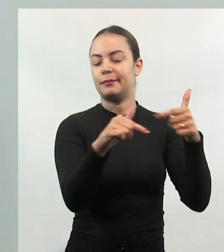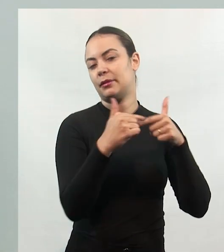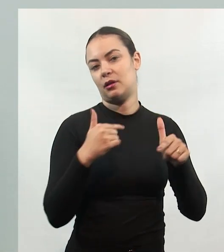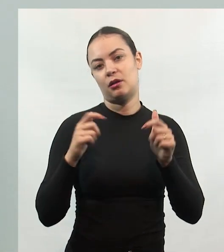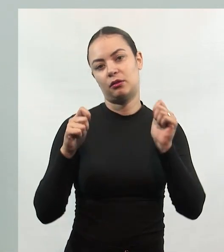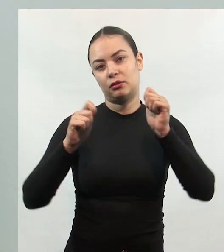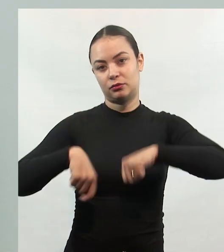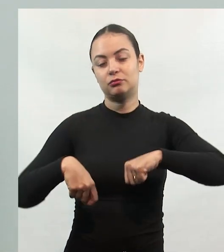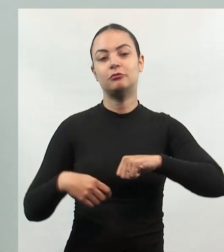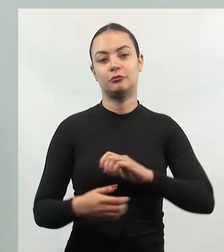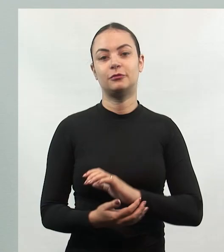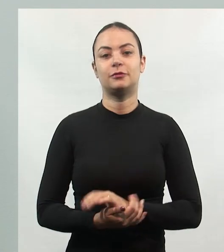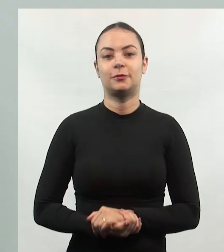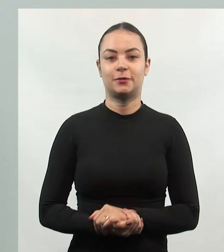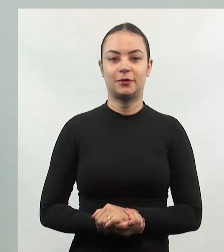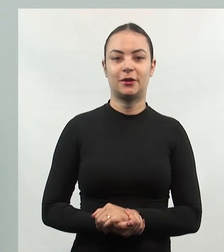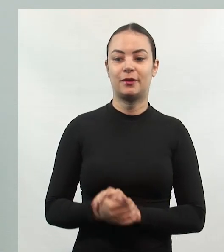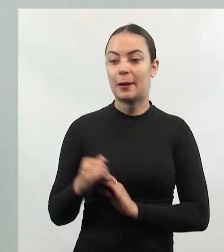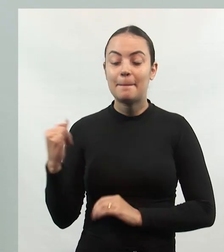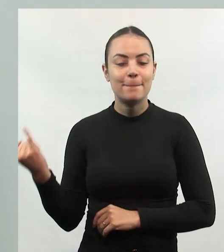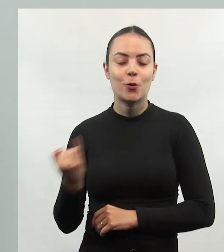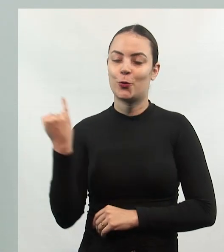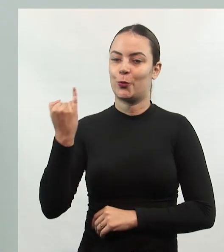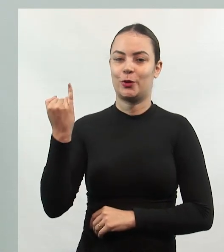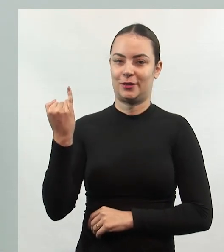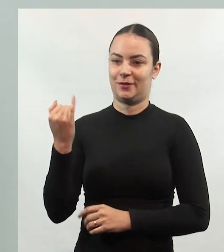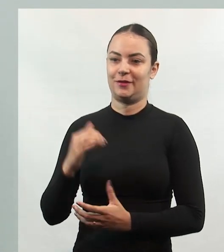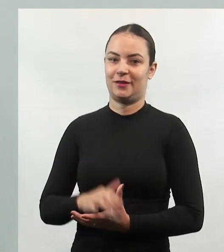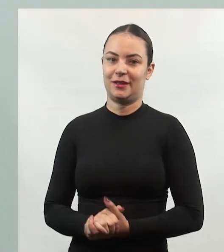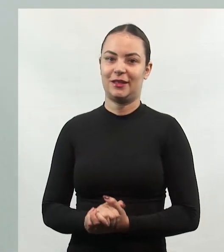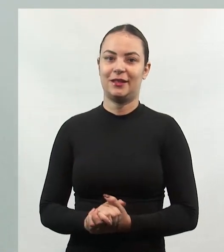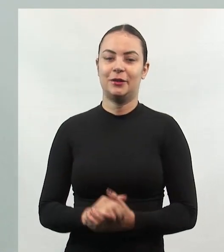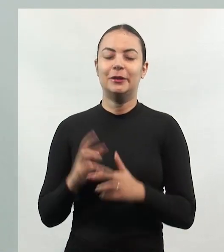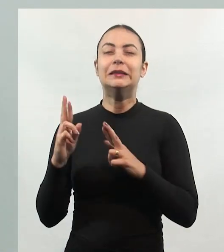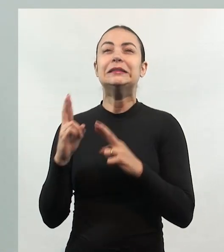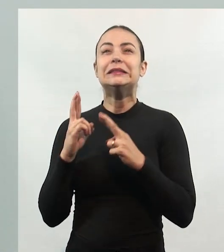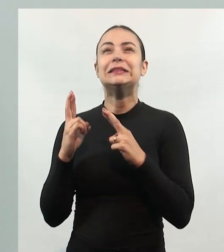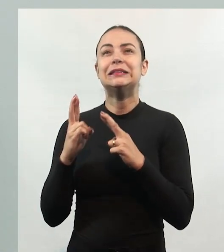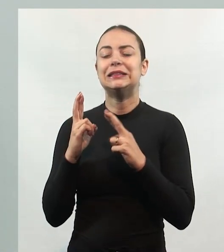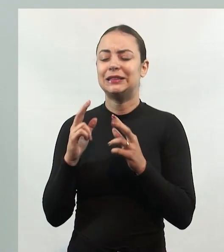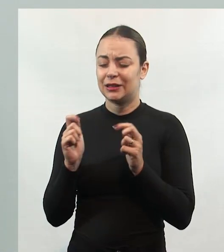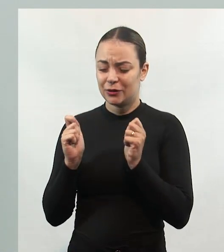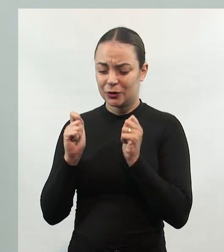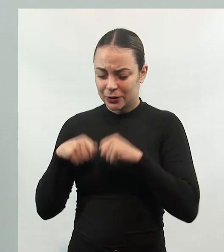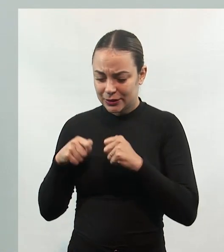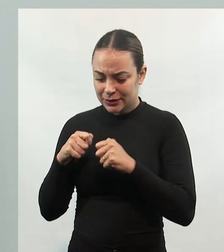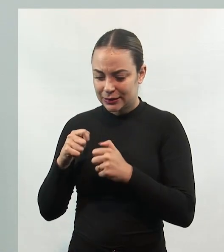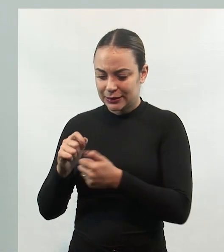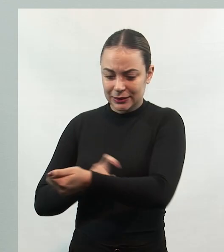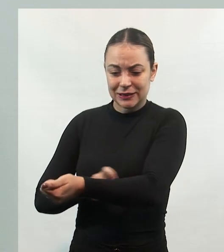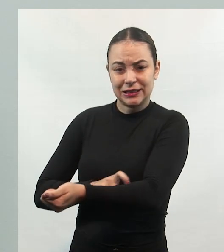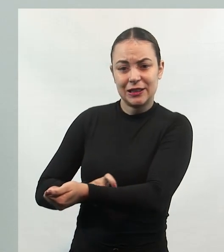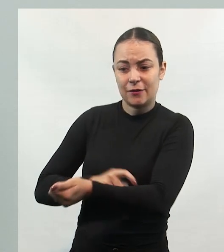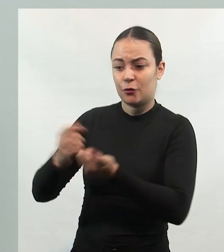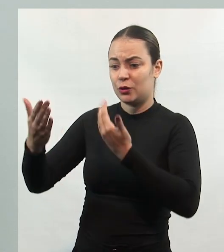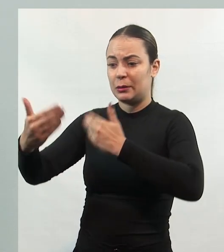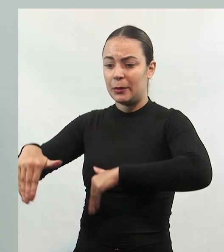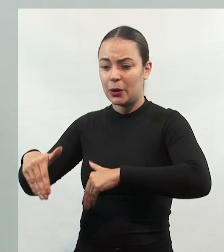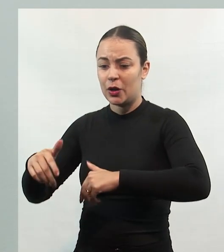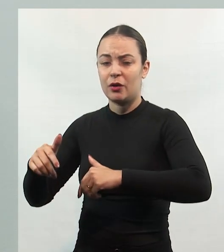expectativa fazer aquela prova, com todo o incentivo da minha mãe, e aí deu certo,